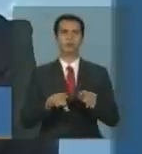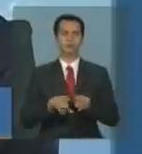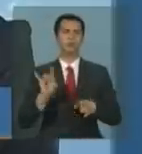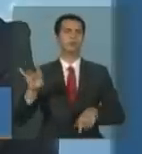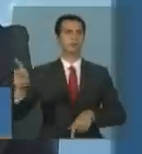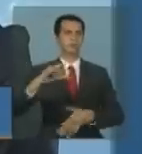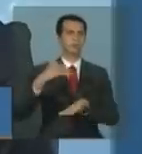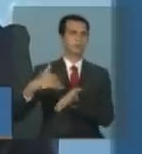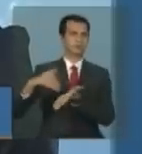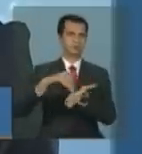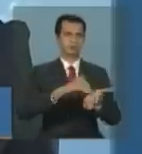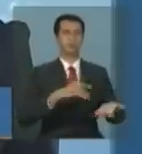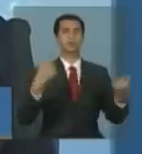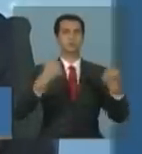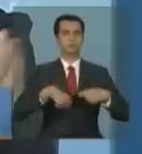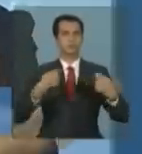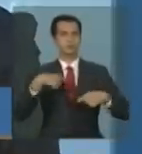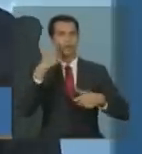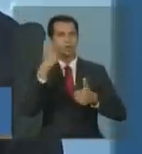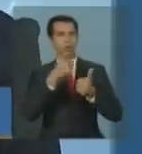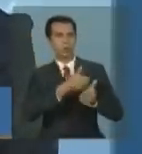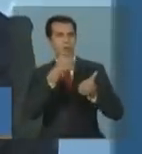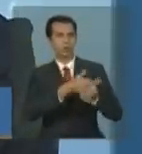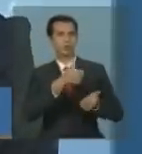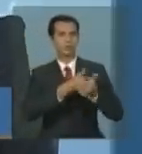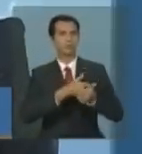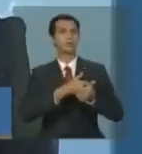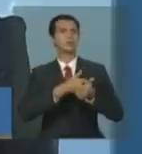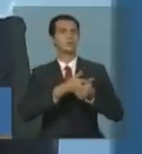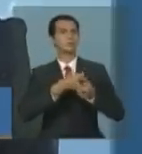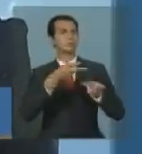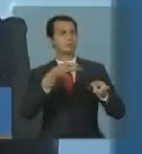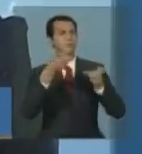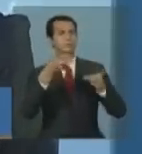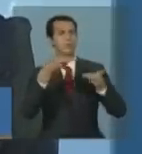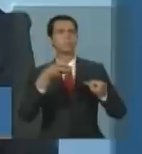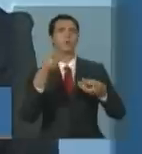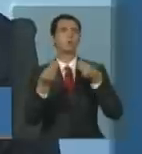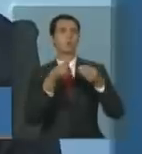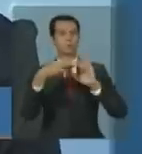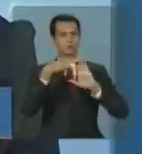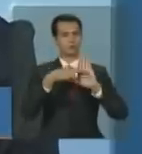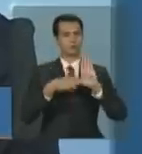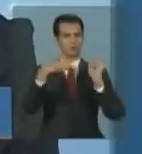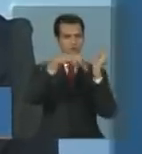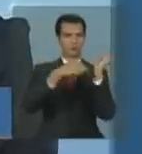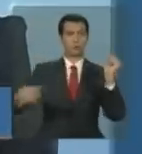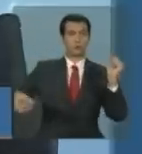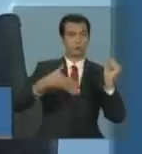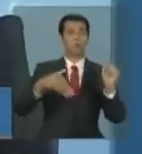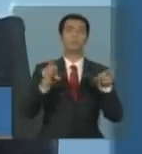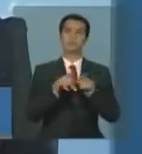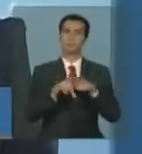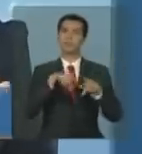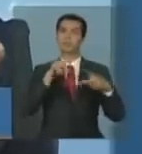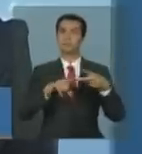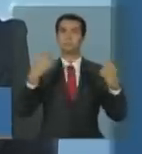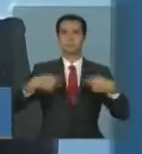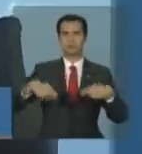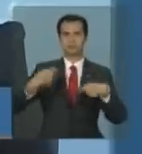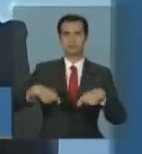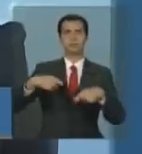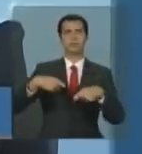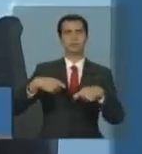dizer assim, o seu acompanhamento em relação a essas novidades que estão chegando, que é a nova senha, e a necessidade de preenchimento do SUS, quer dizer, os municípios estão